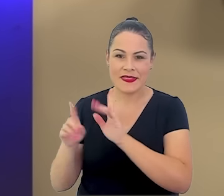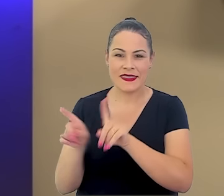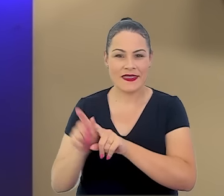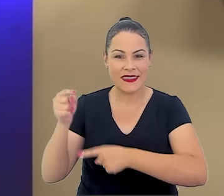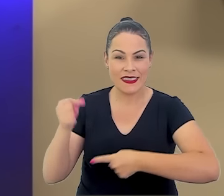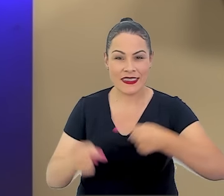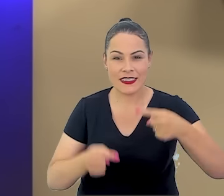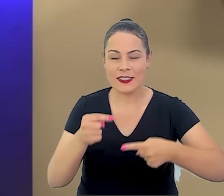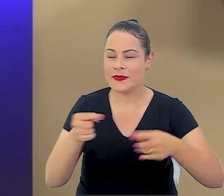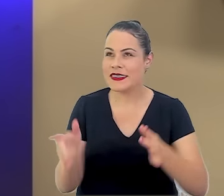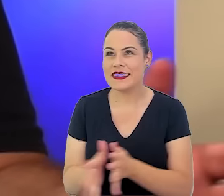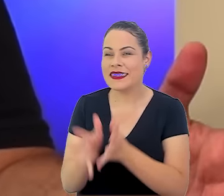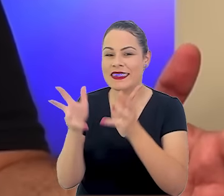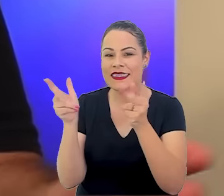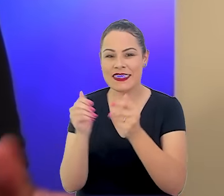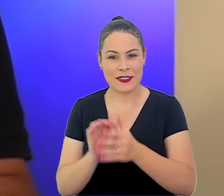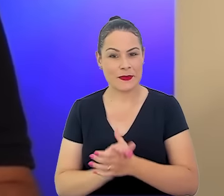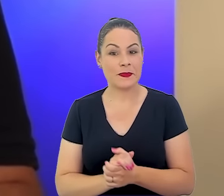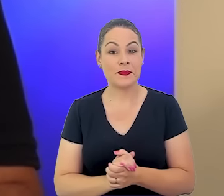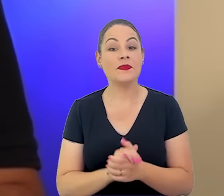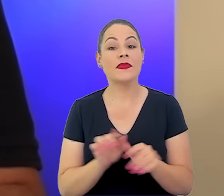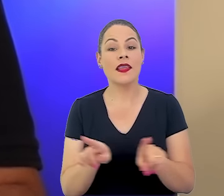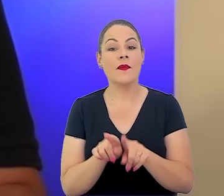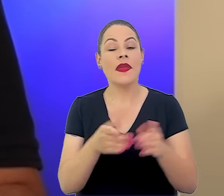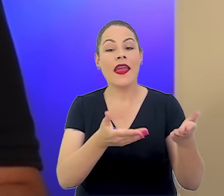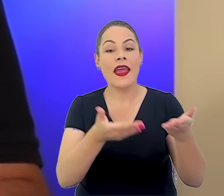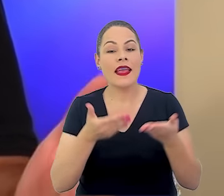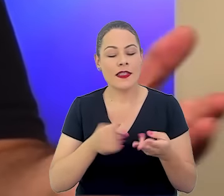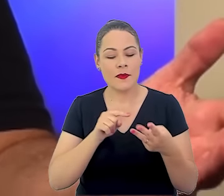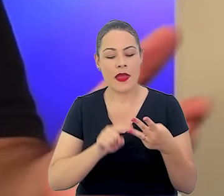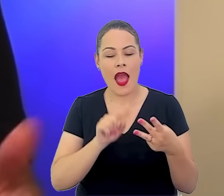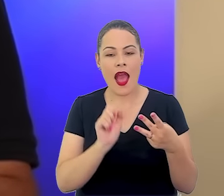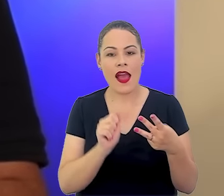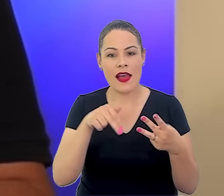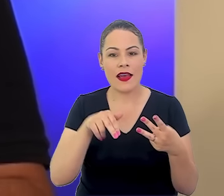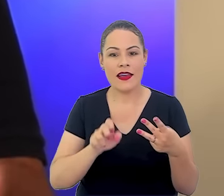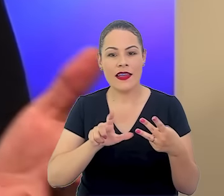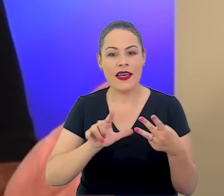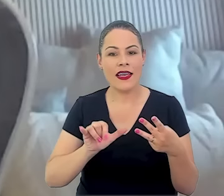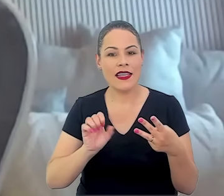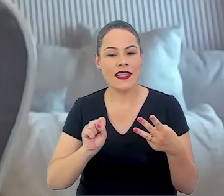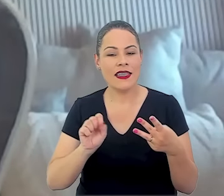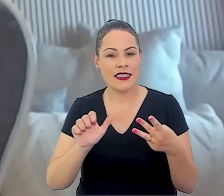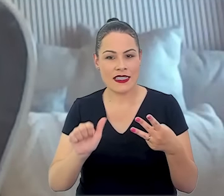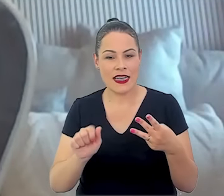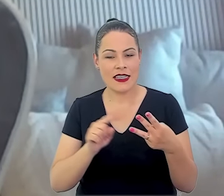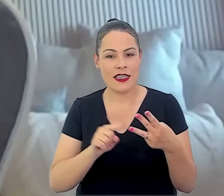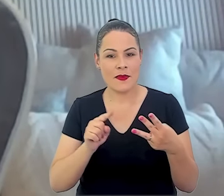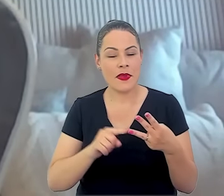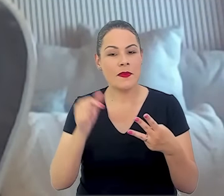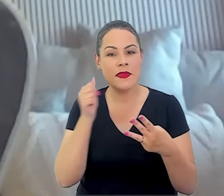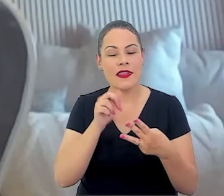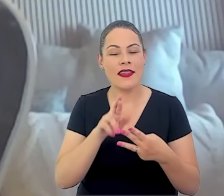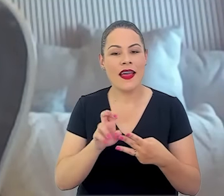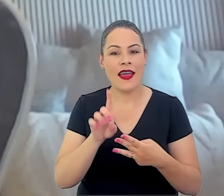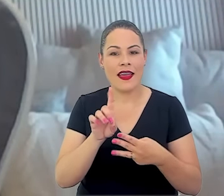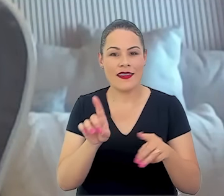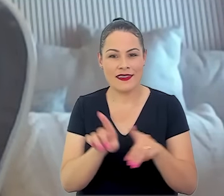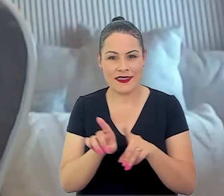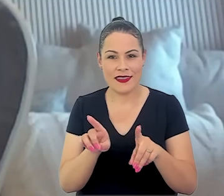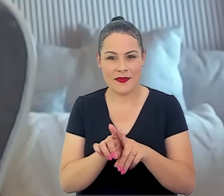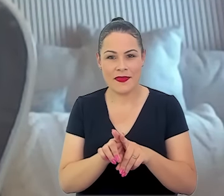e debates incríveis. E também recebo aqui Annelisa Chernugel, que é Head